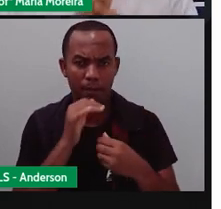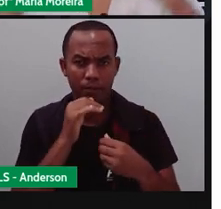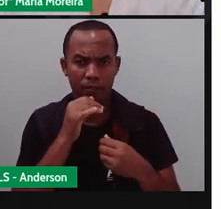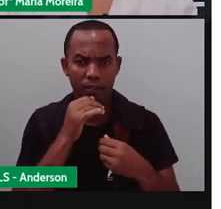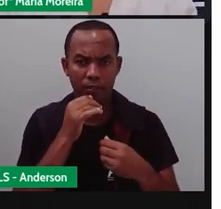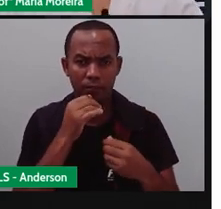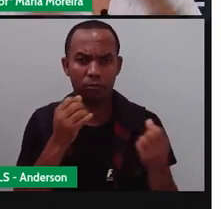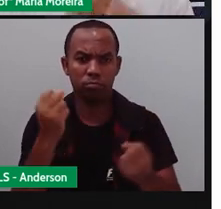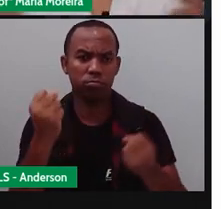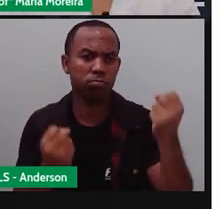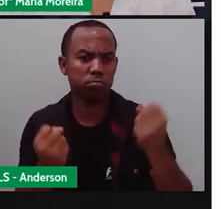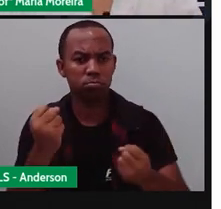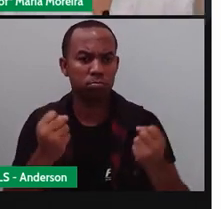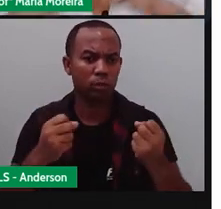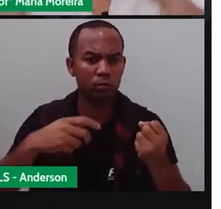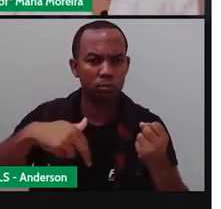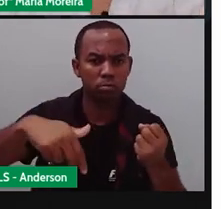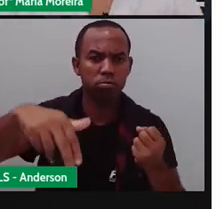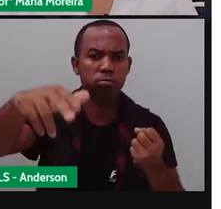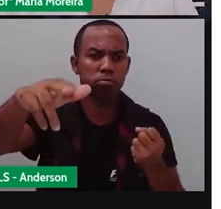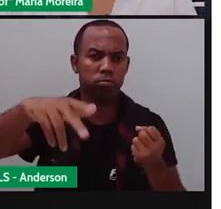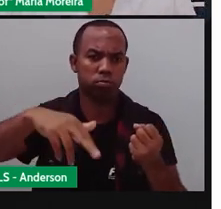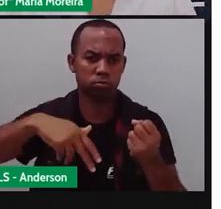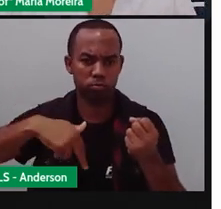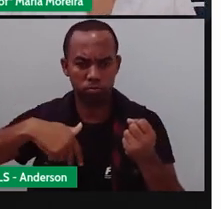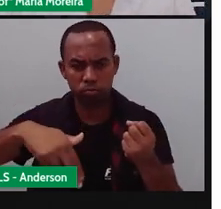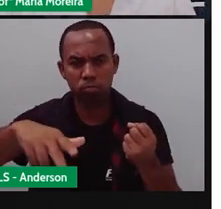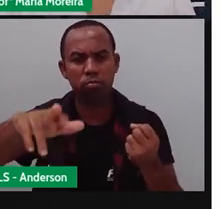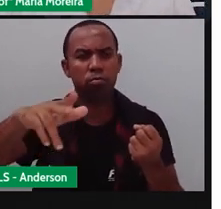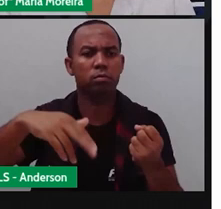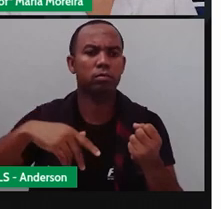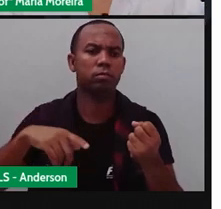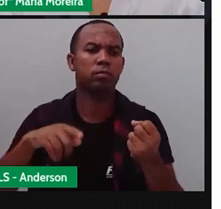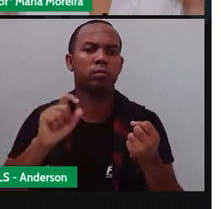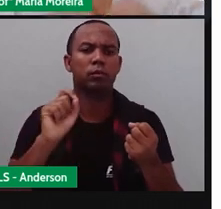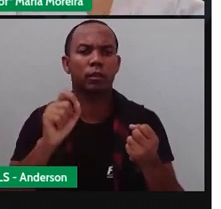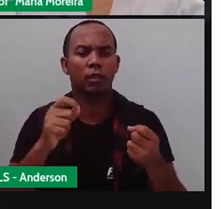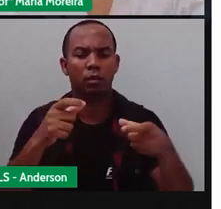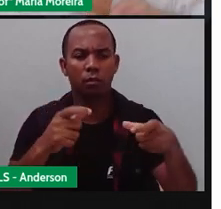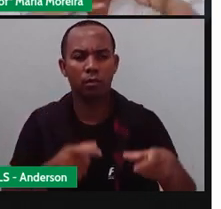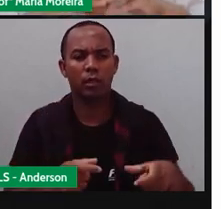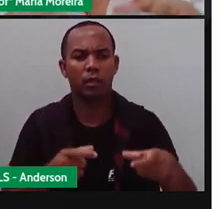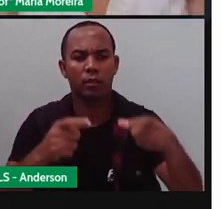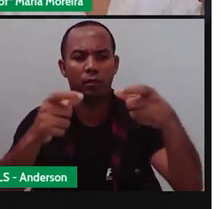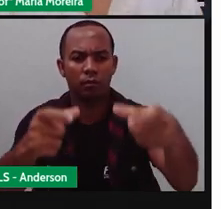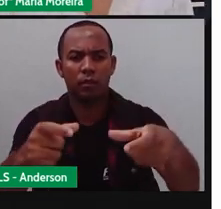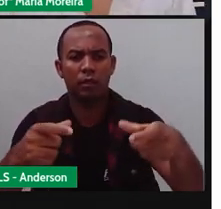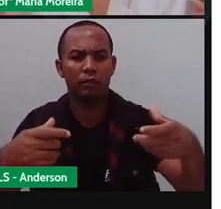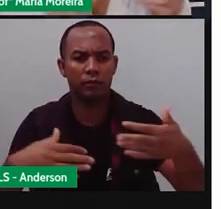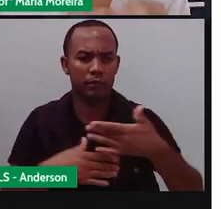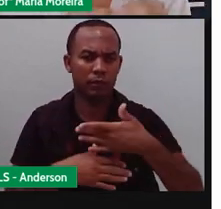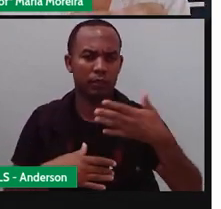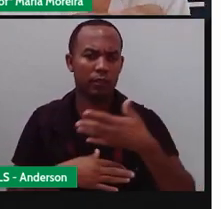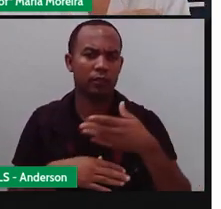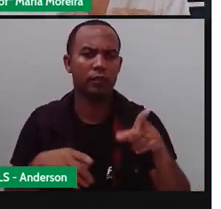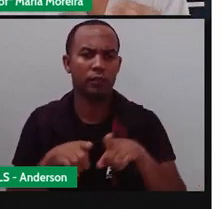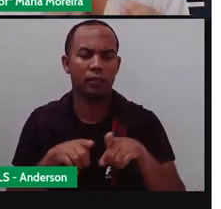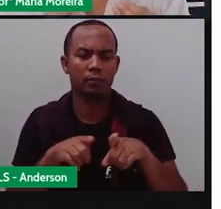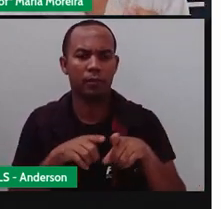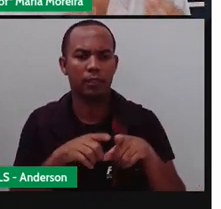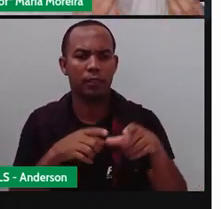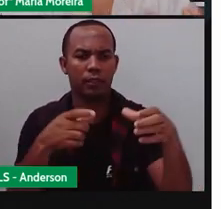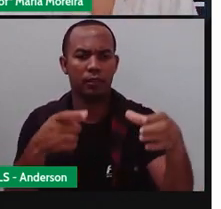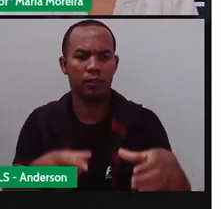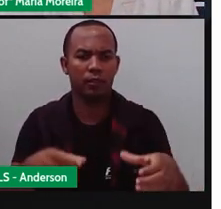tratou aqui a gente já falou sobre esse quesito de locomoção entre o que entre as cidades inclusive dentro da própria